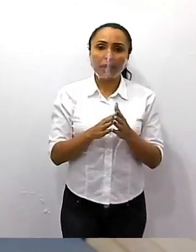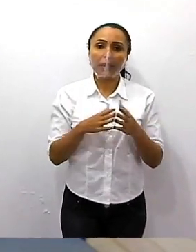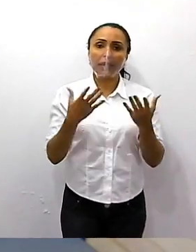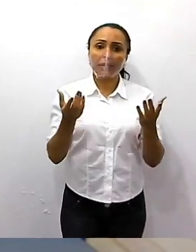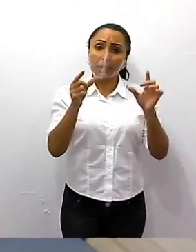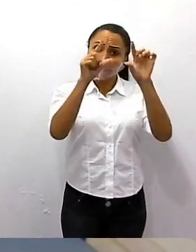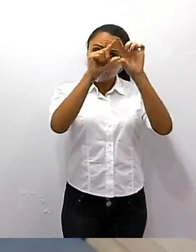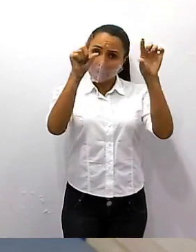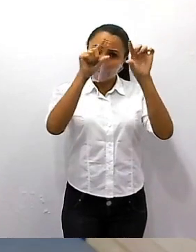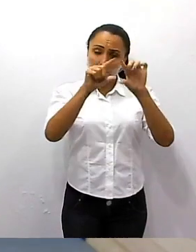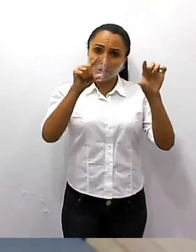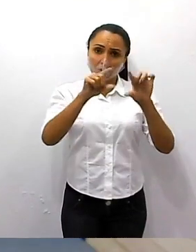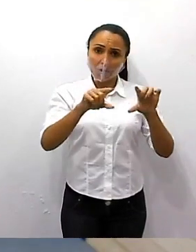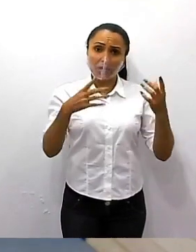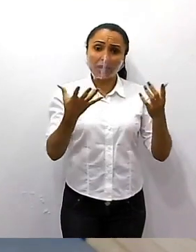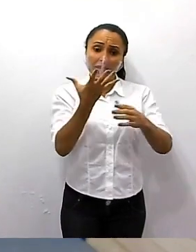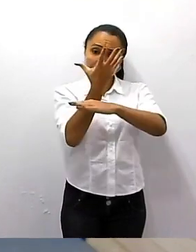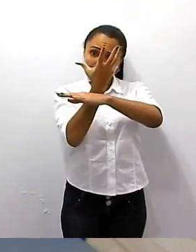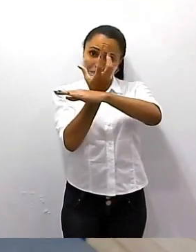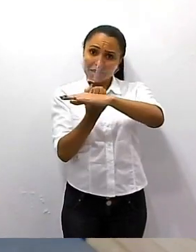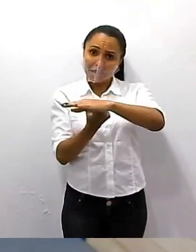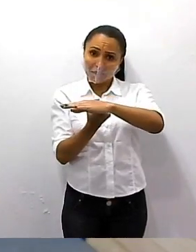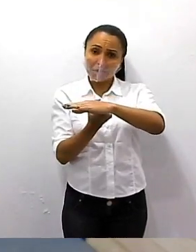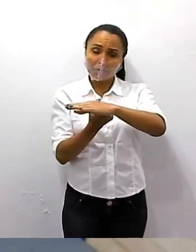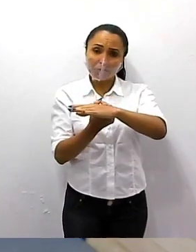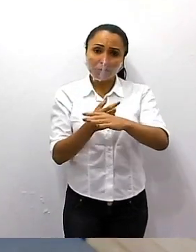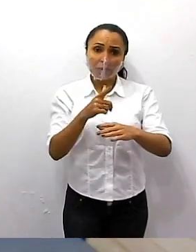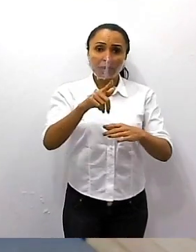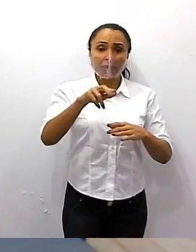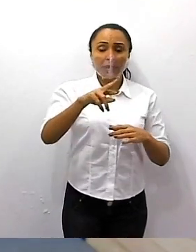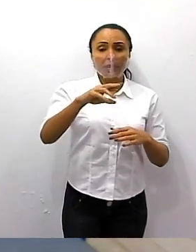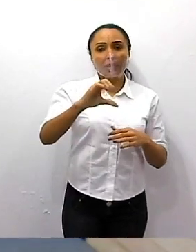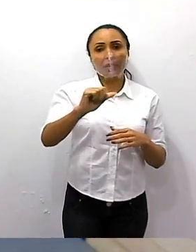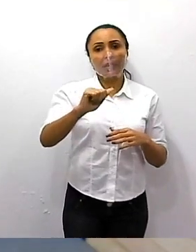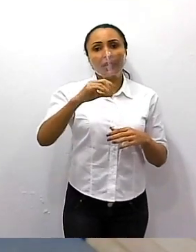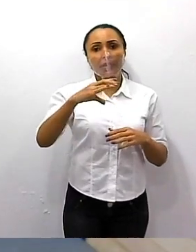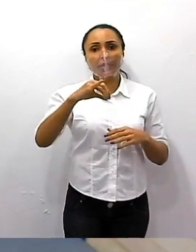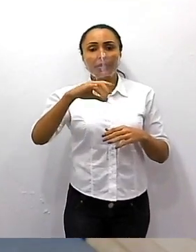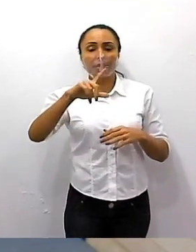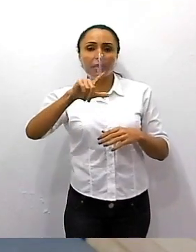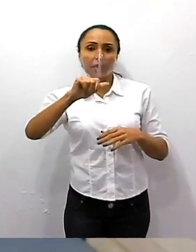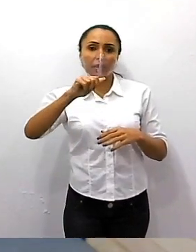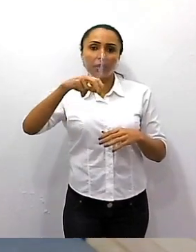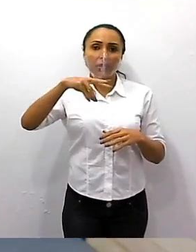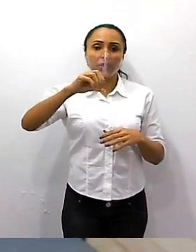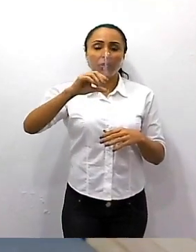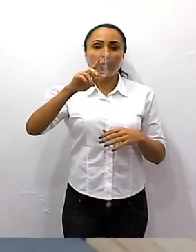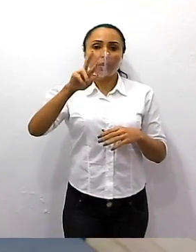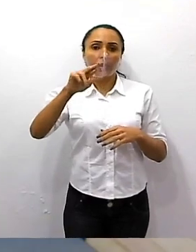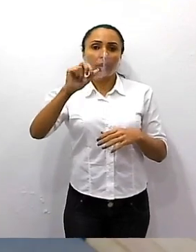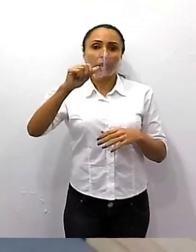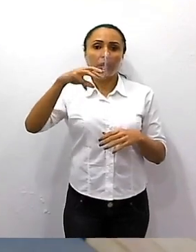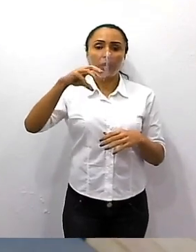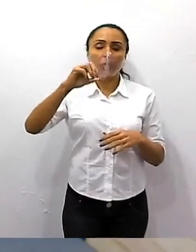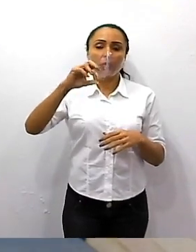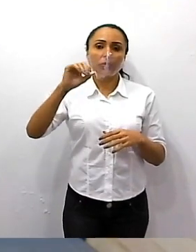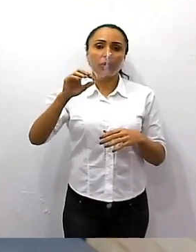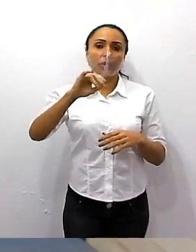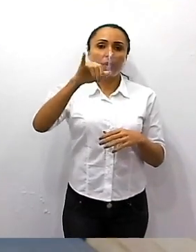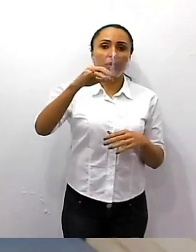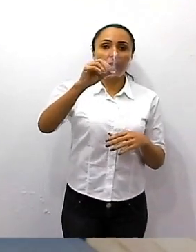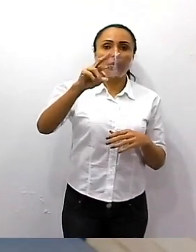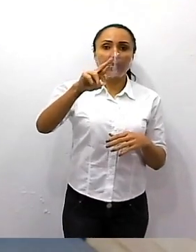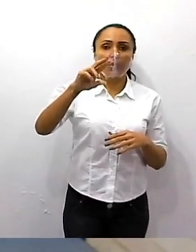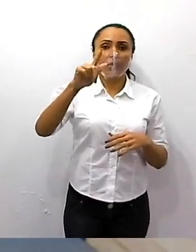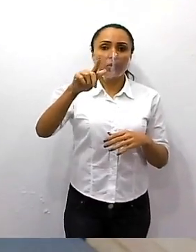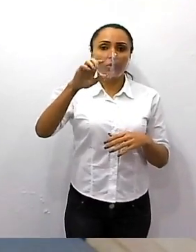a temática, sobretudo, da seca, né? Com Graciliano Ramos, como nós vimos nas últimas aulas, né? Jorge Amado, José Lins